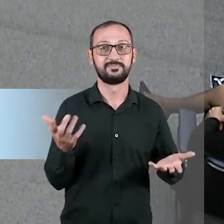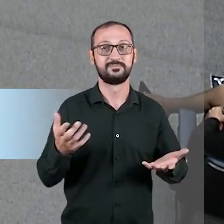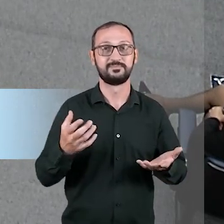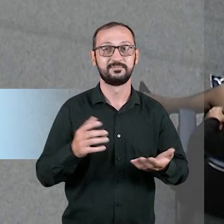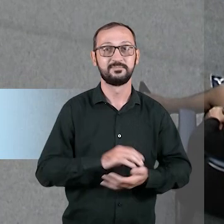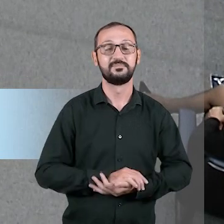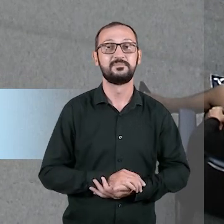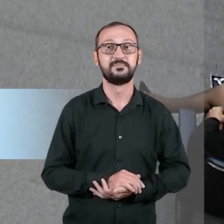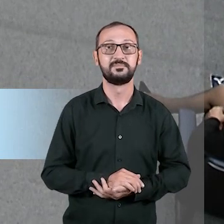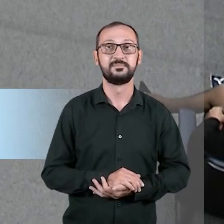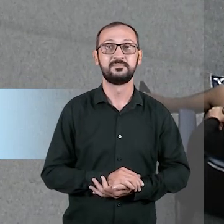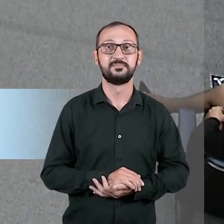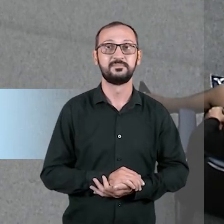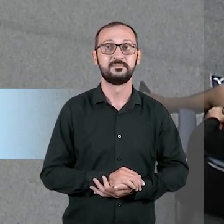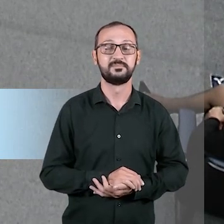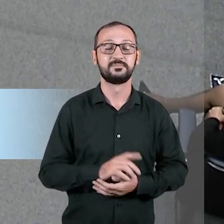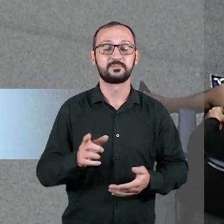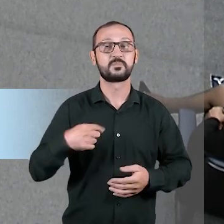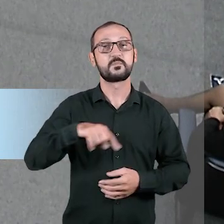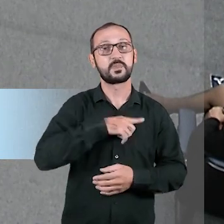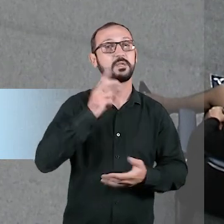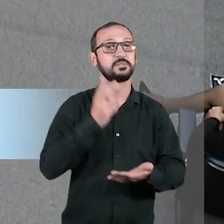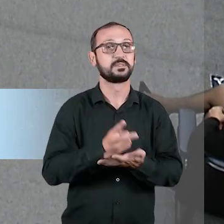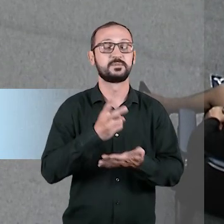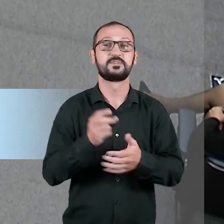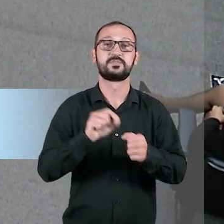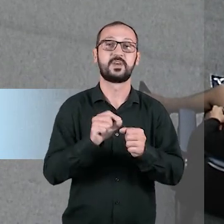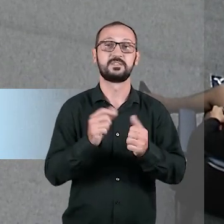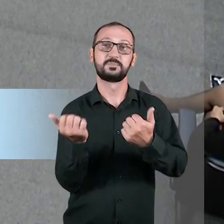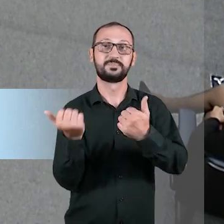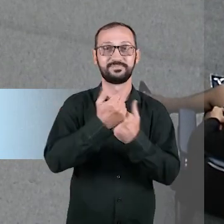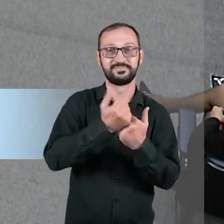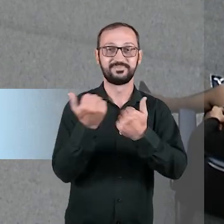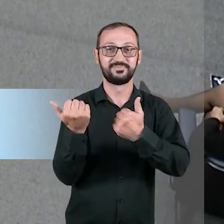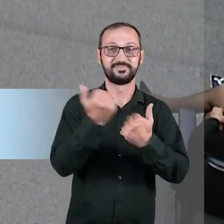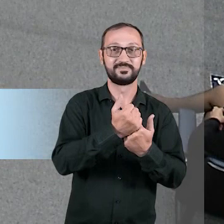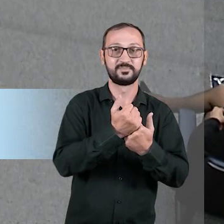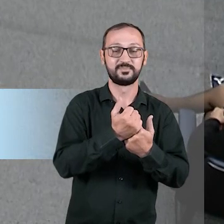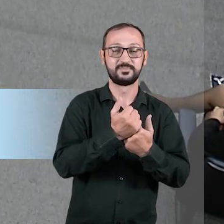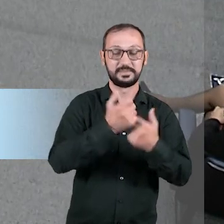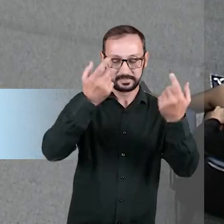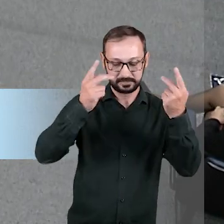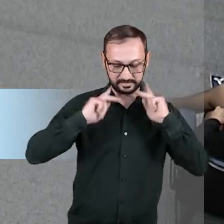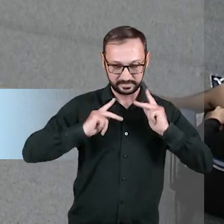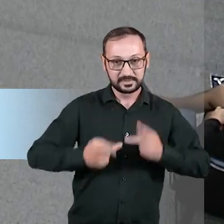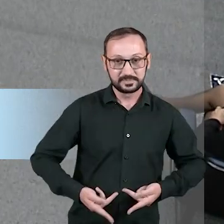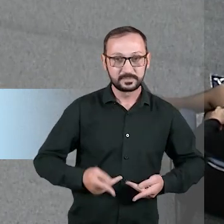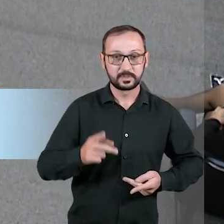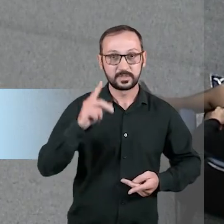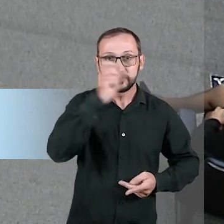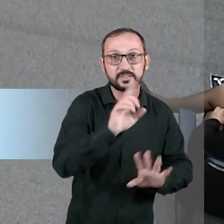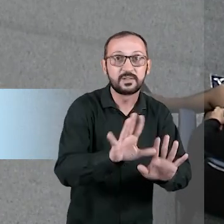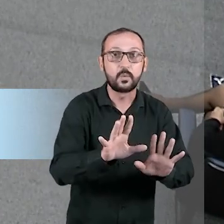ali ele trabalhou o luto dele, né? Então assim, nós fazemos isso. O ser humano é muito complexo,